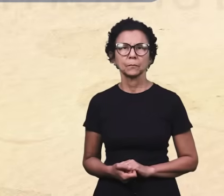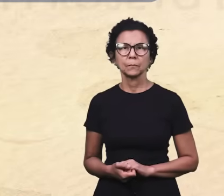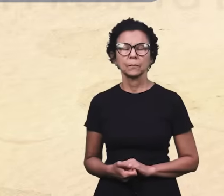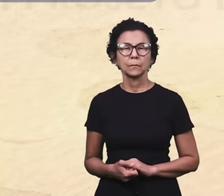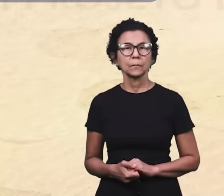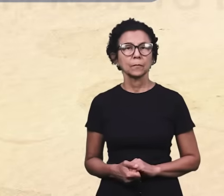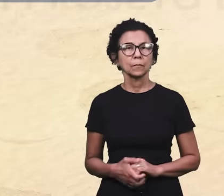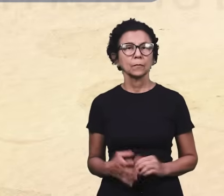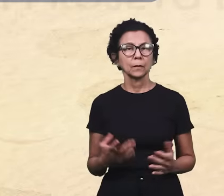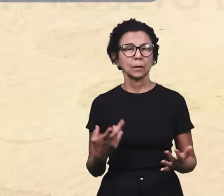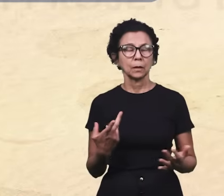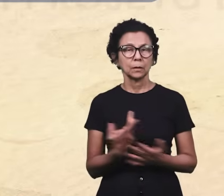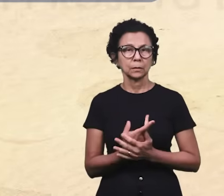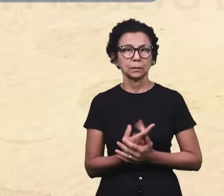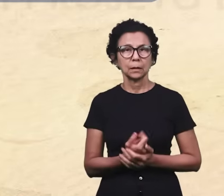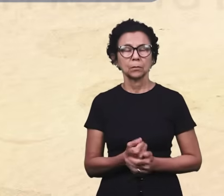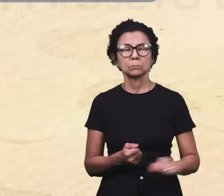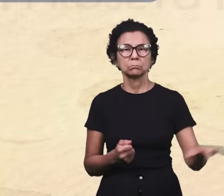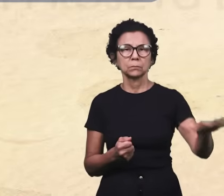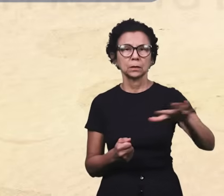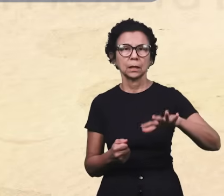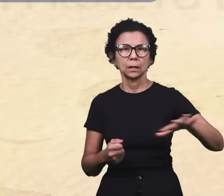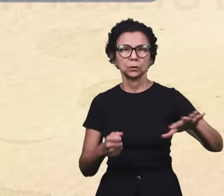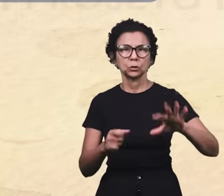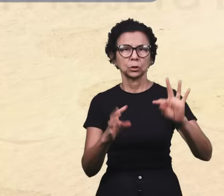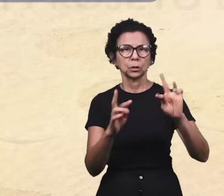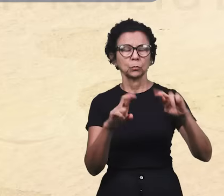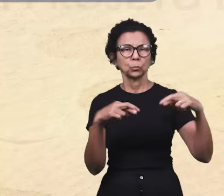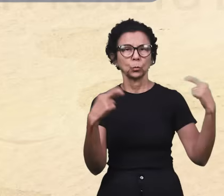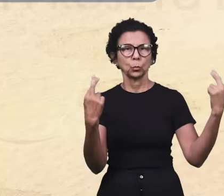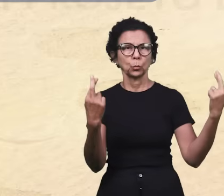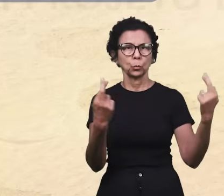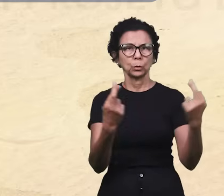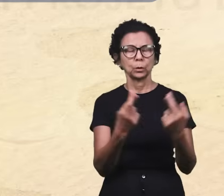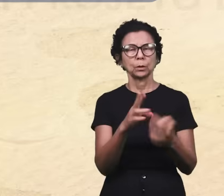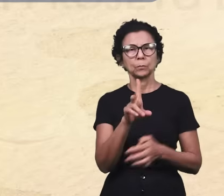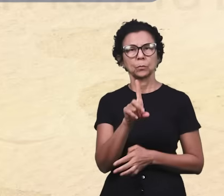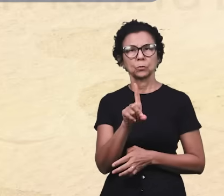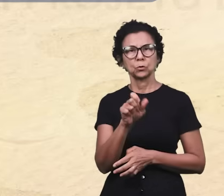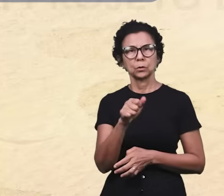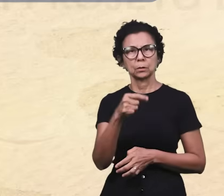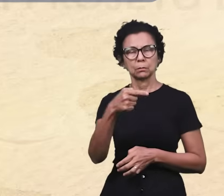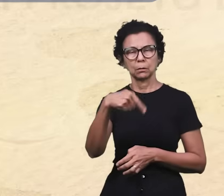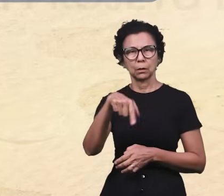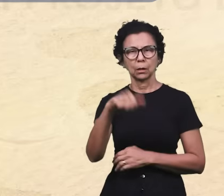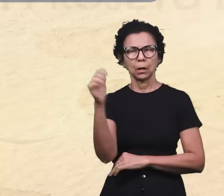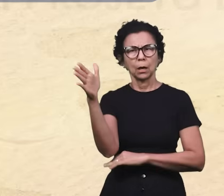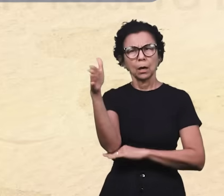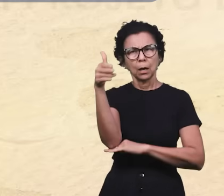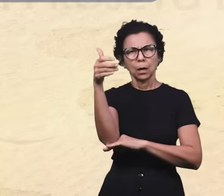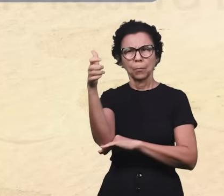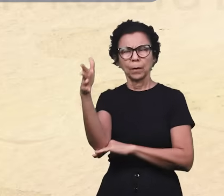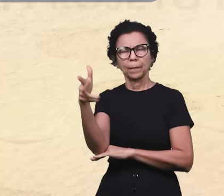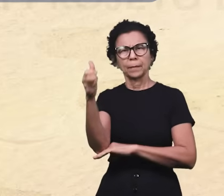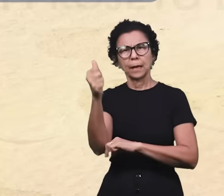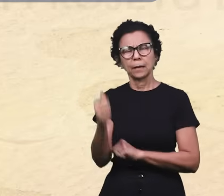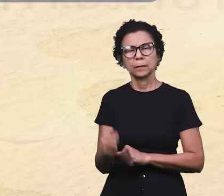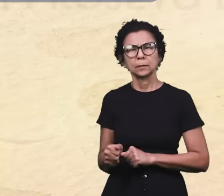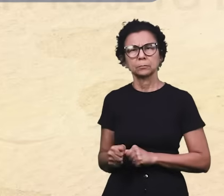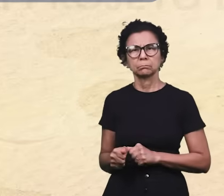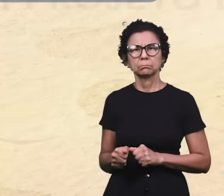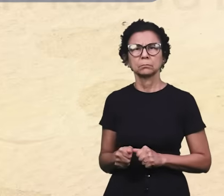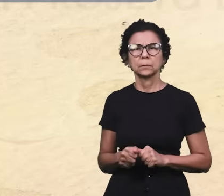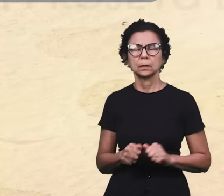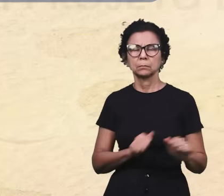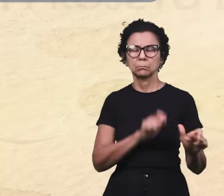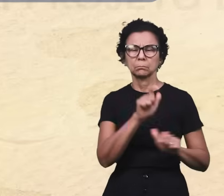partiu a bandeira do arraial dos filhos de Dan, fechando todos os acampamentos segundo